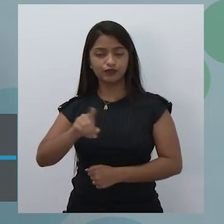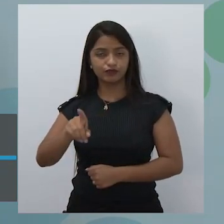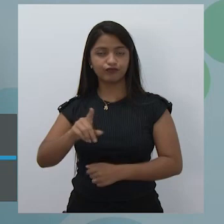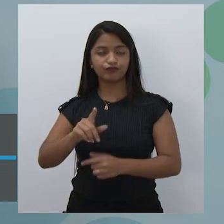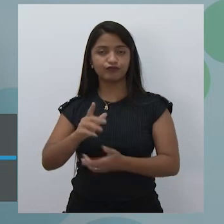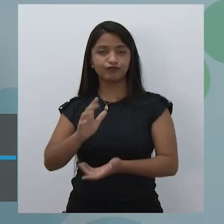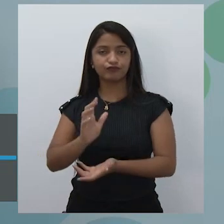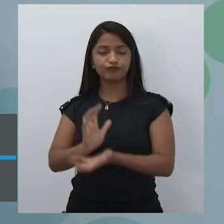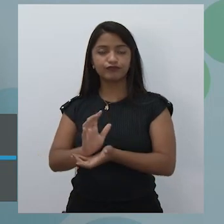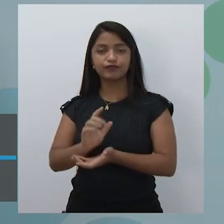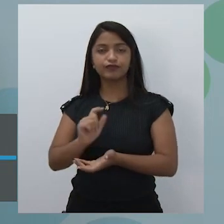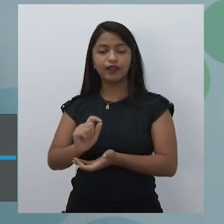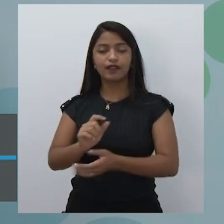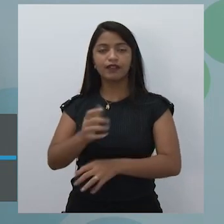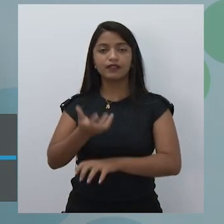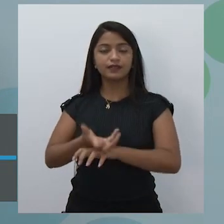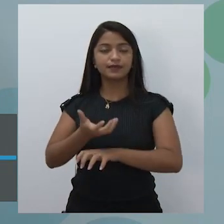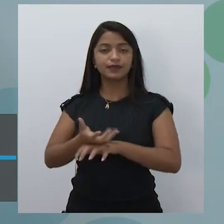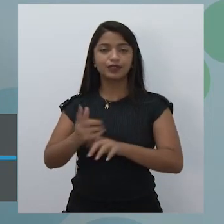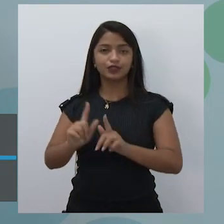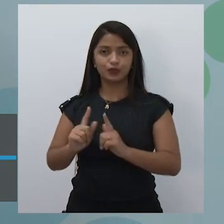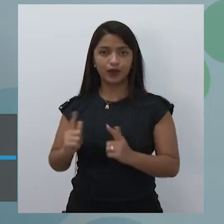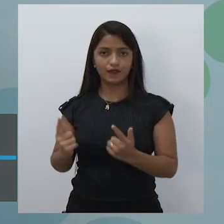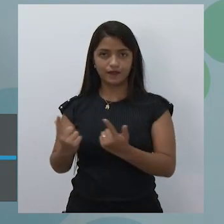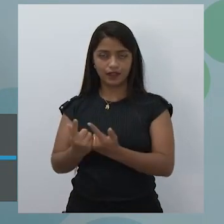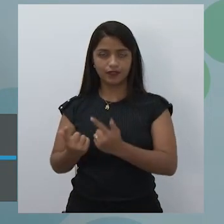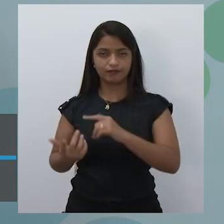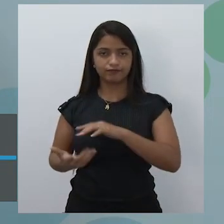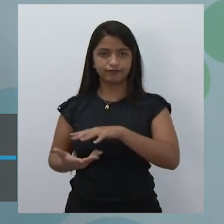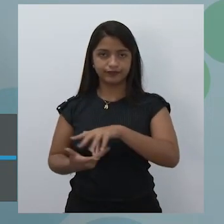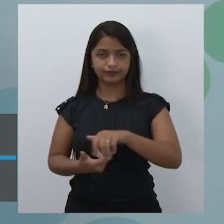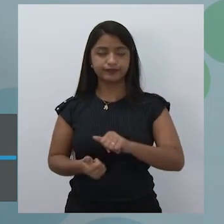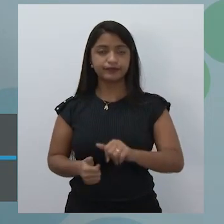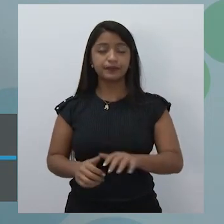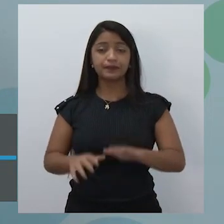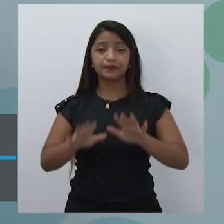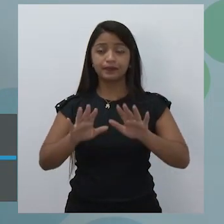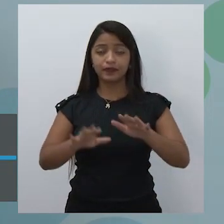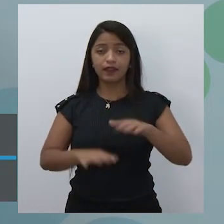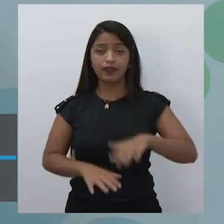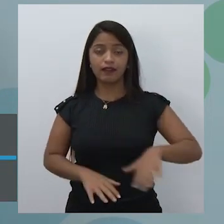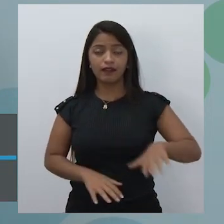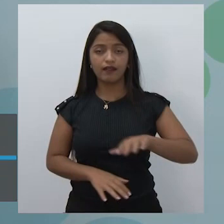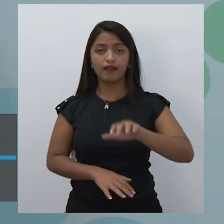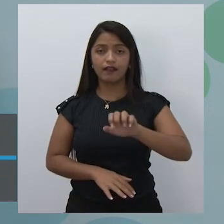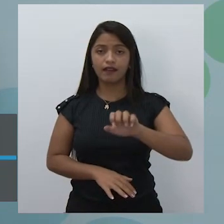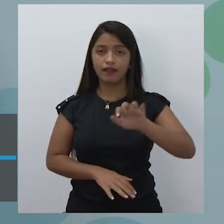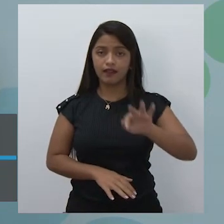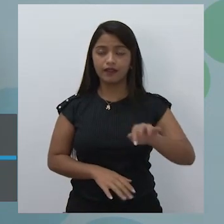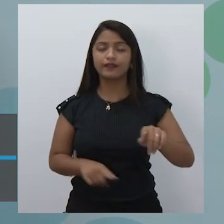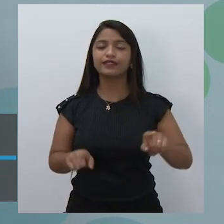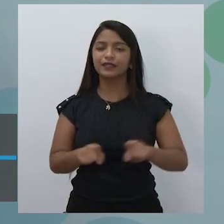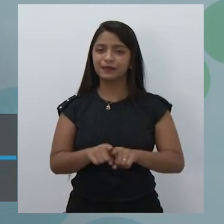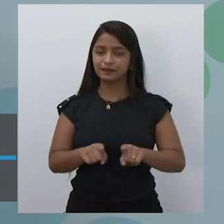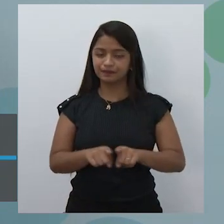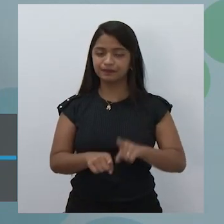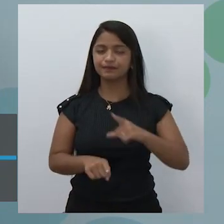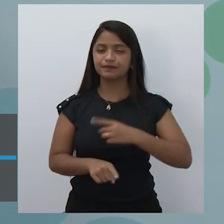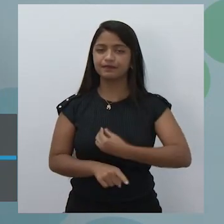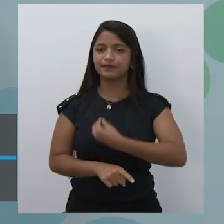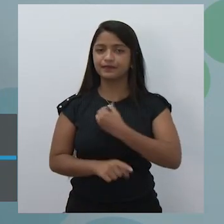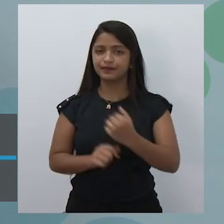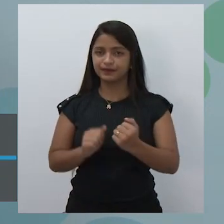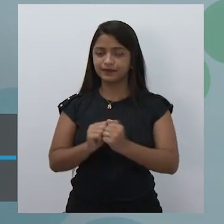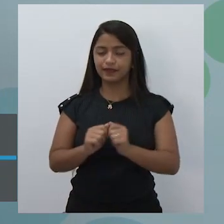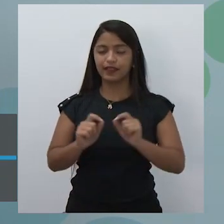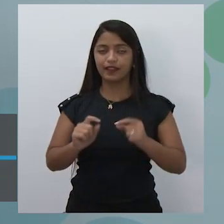destacar que o pessoal da área no ensino fundamental também participa conosco, que são as